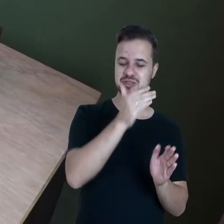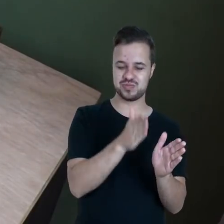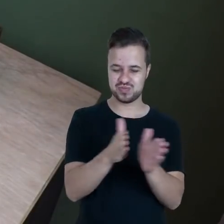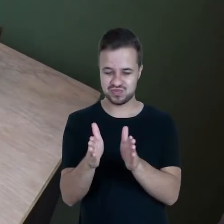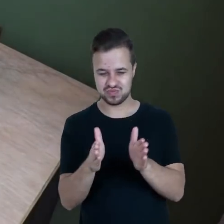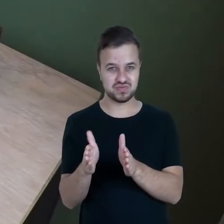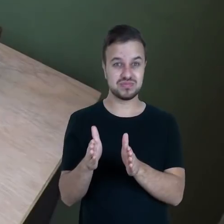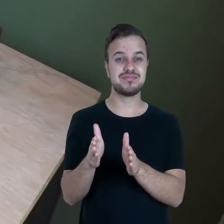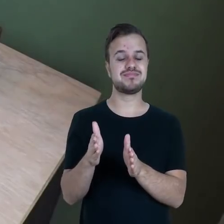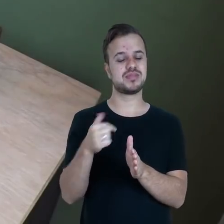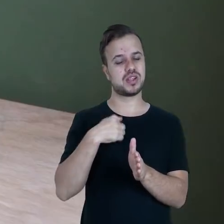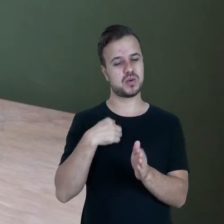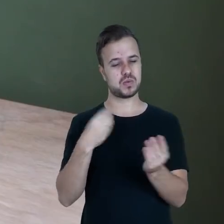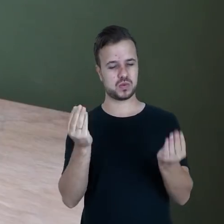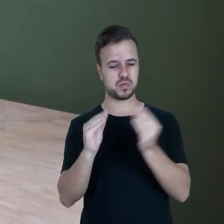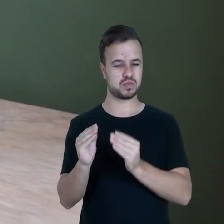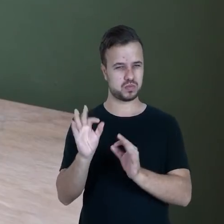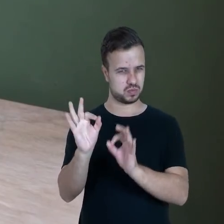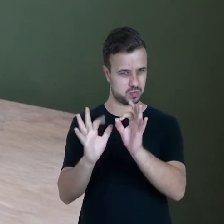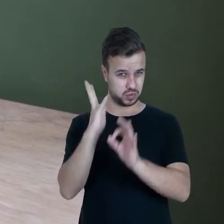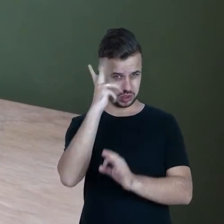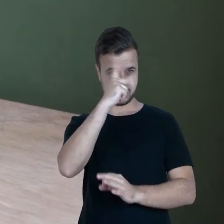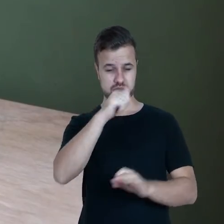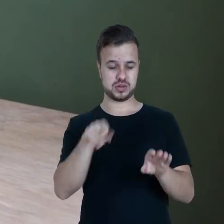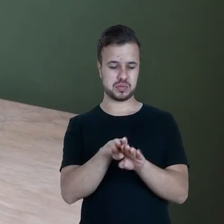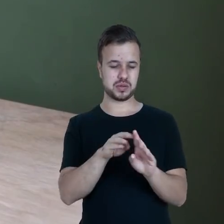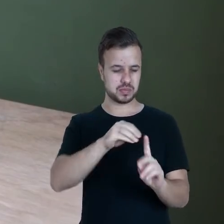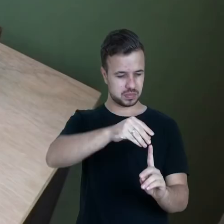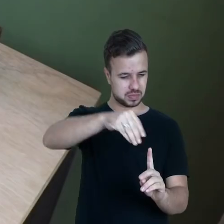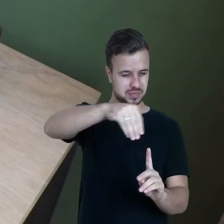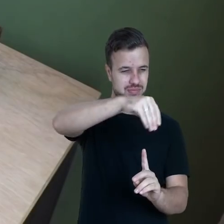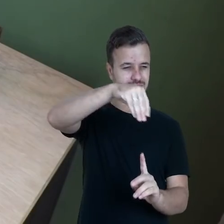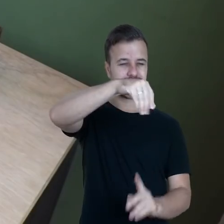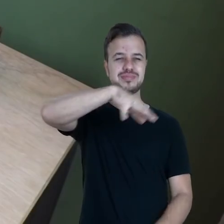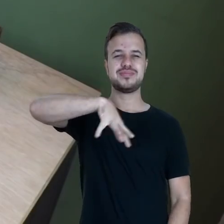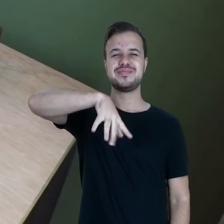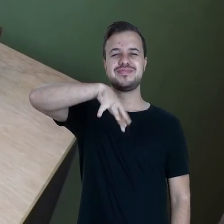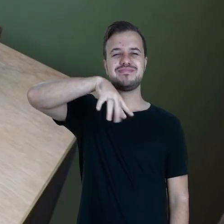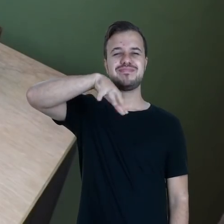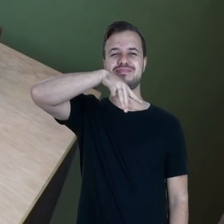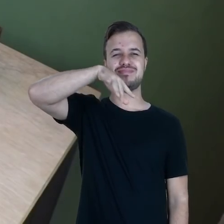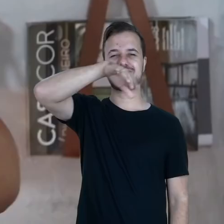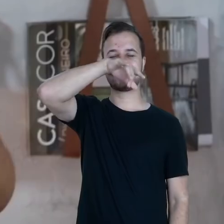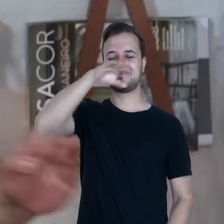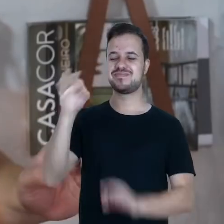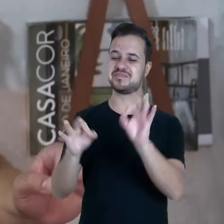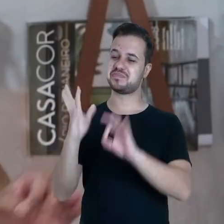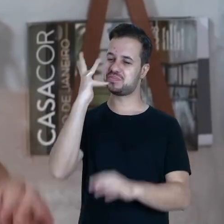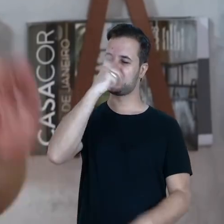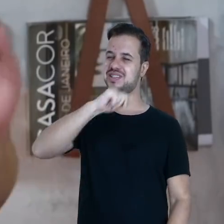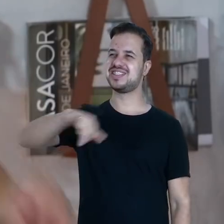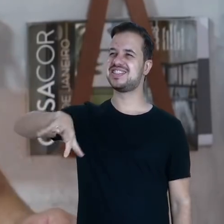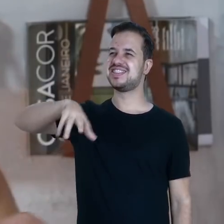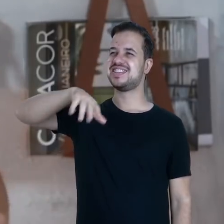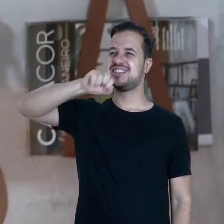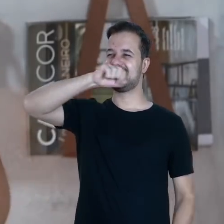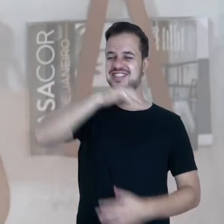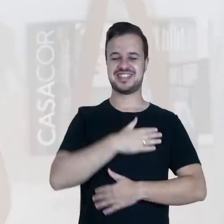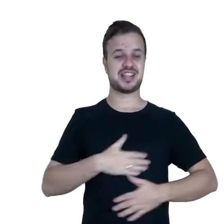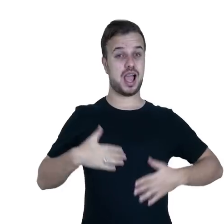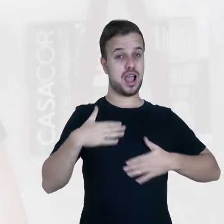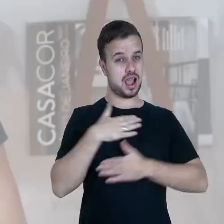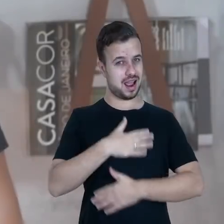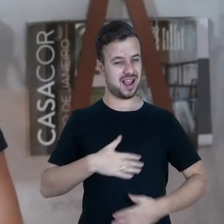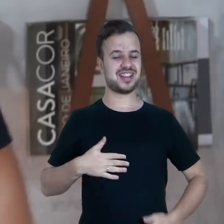uma composição com objeto decorativo e com um difusor de perfume. Já monta aí uma composição bonita e deixa o seu corredor muito mais